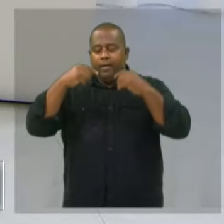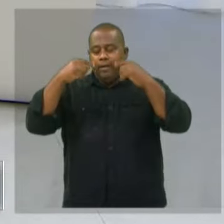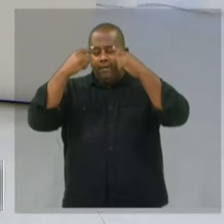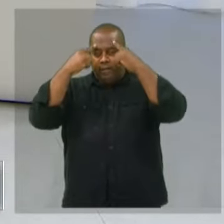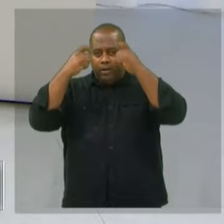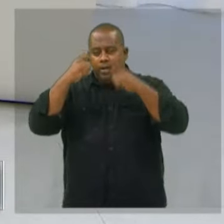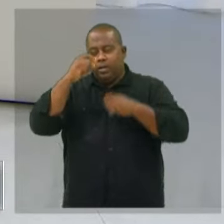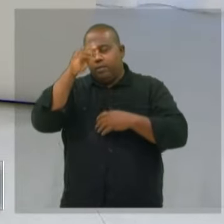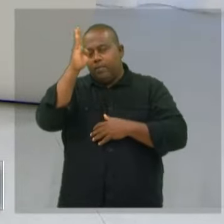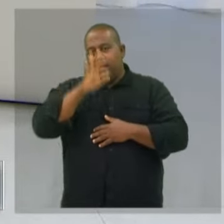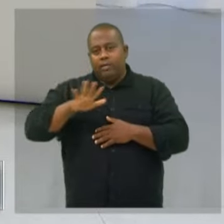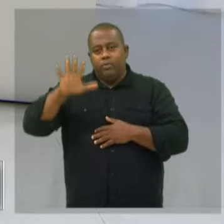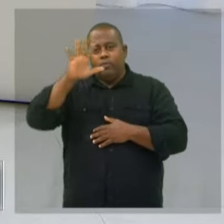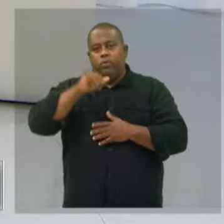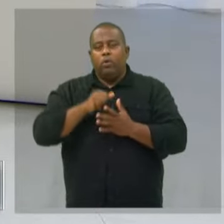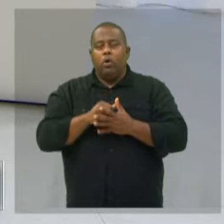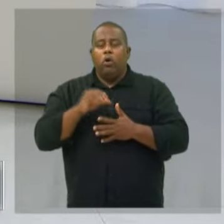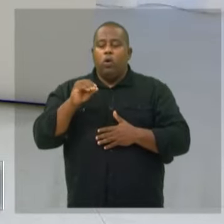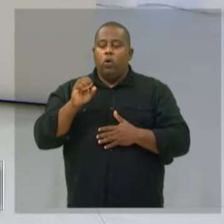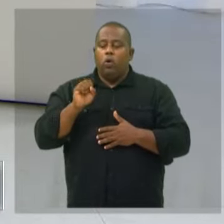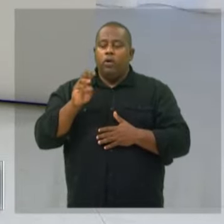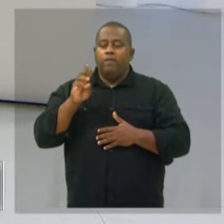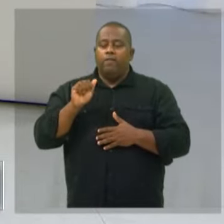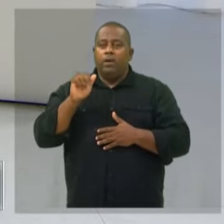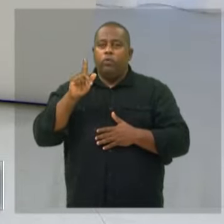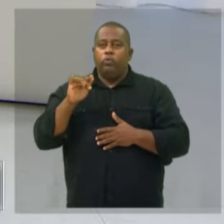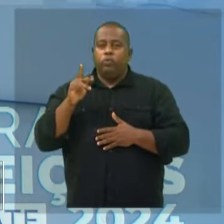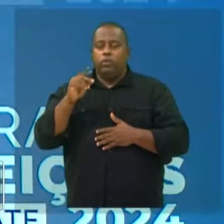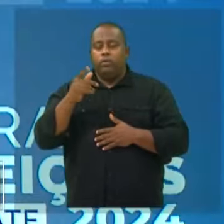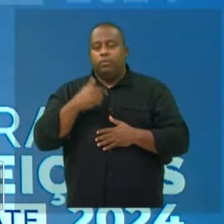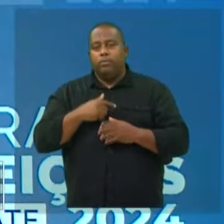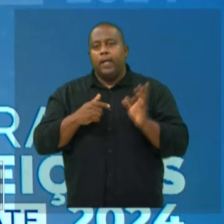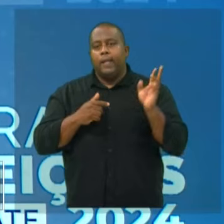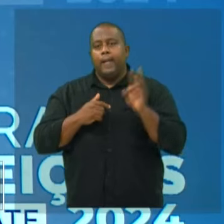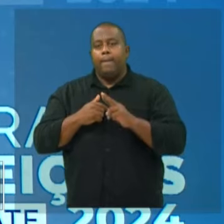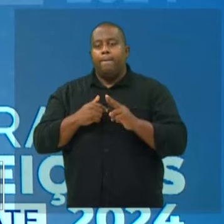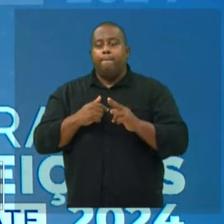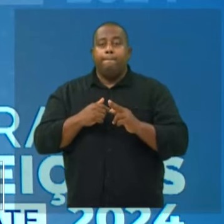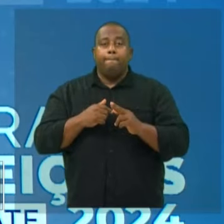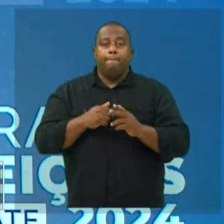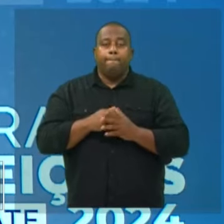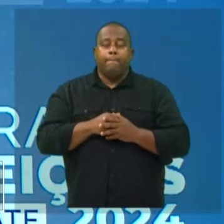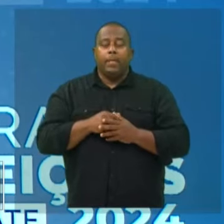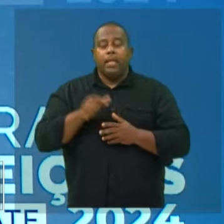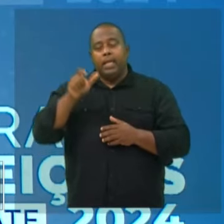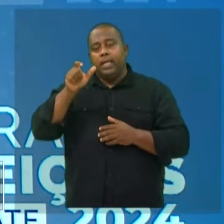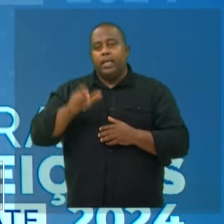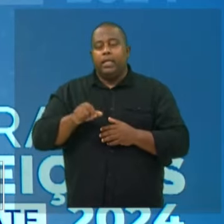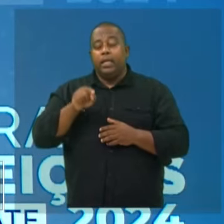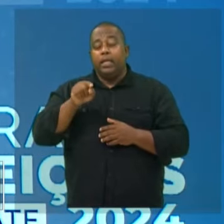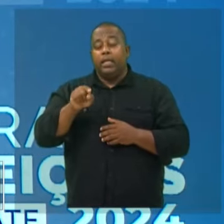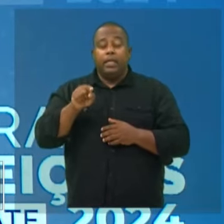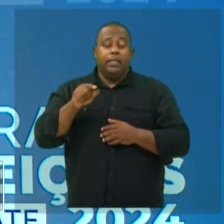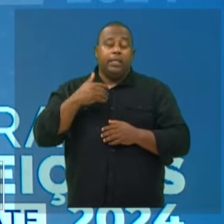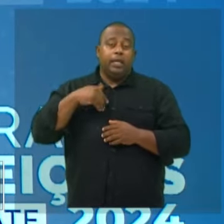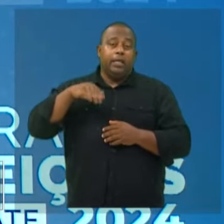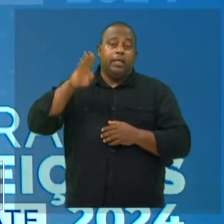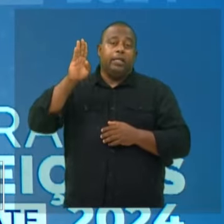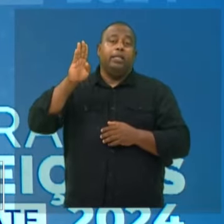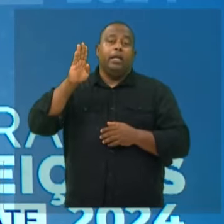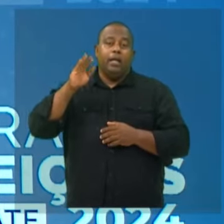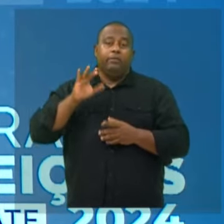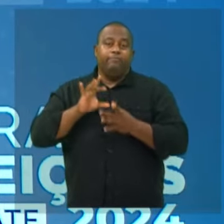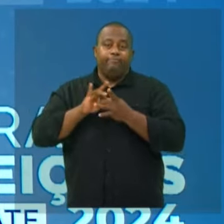candidato candidato Osvaldinho tem 1 minuto e 15 segundos para sua réplica bem parece que o candidato de Elinaldo Flávio tá até